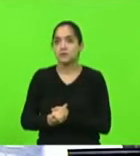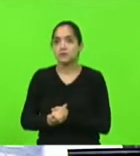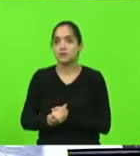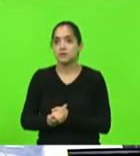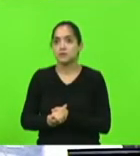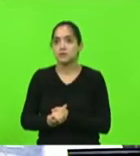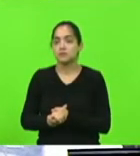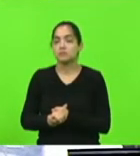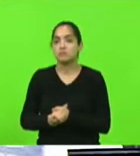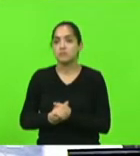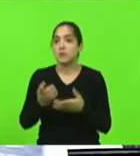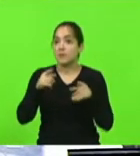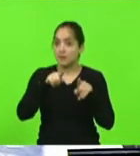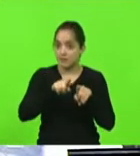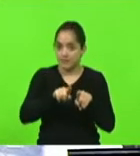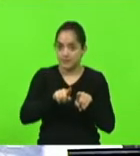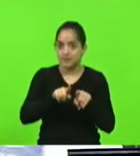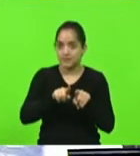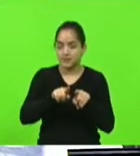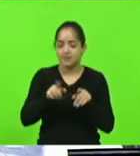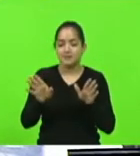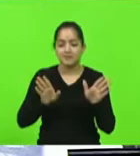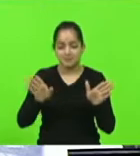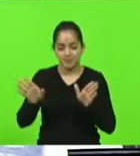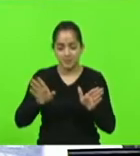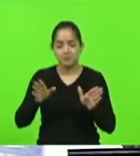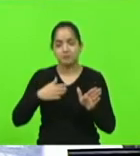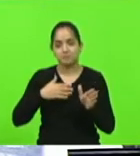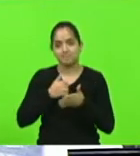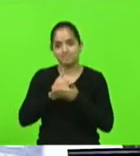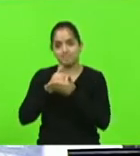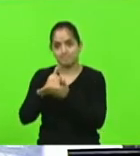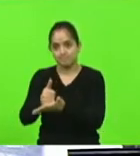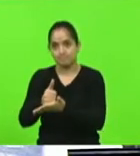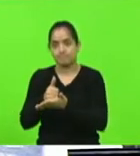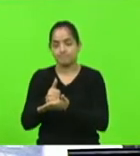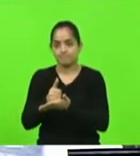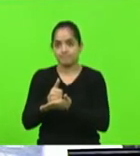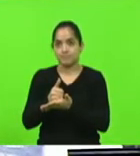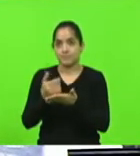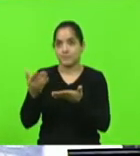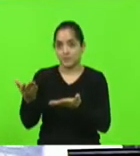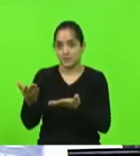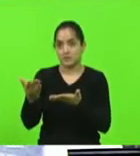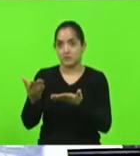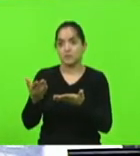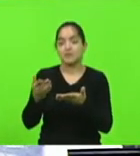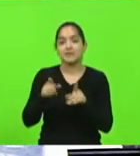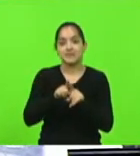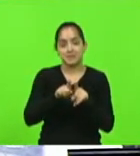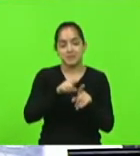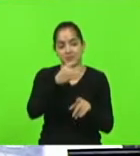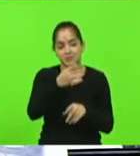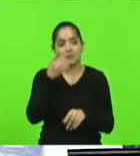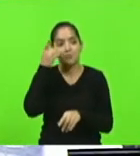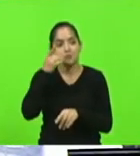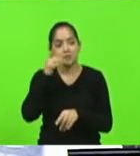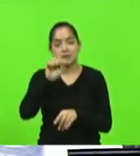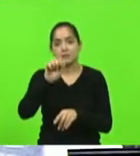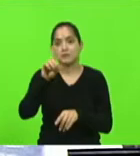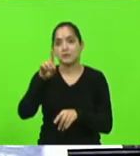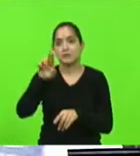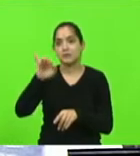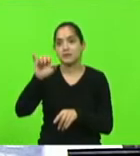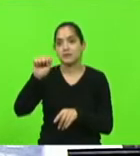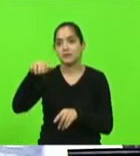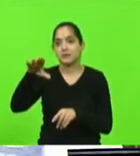pela parceria que nós vamos construir nesse período. Conte comigo também. E frisar também o deputado Adriano, que veio, que eu não falei anteriormente, né,